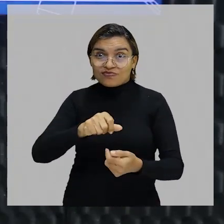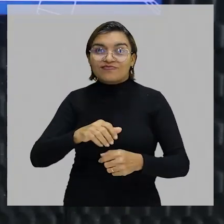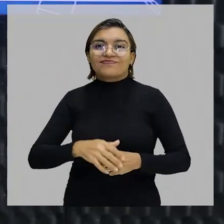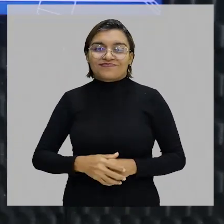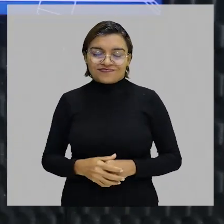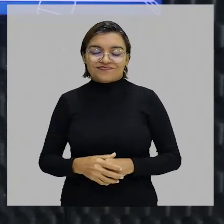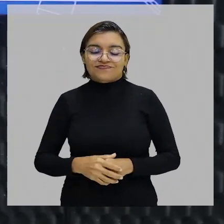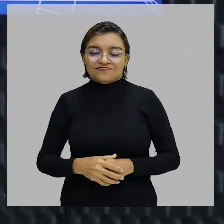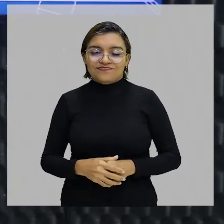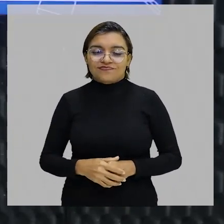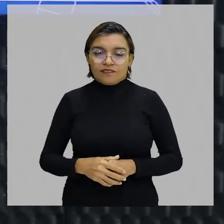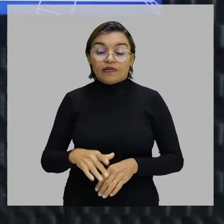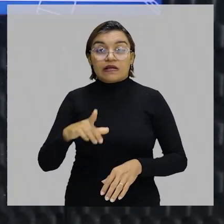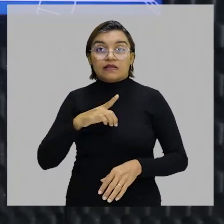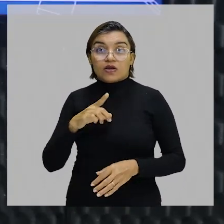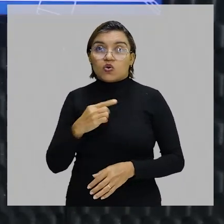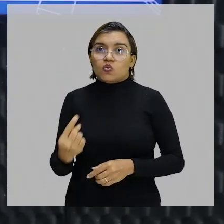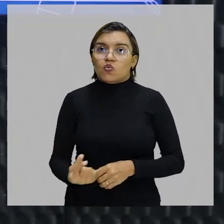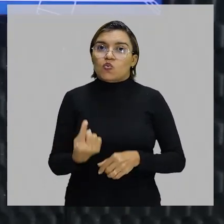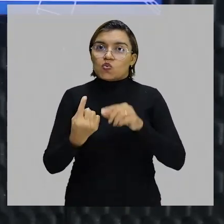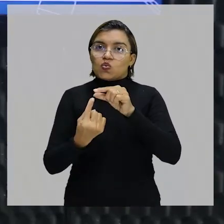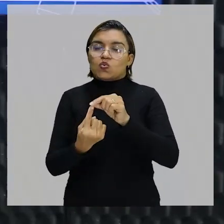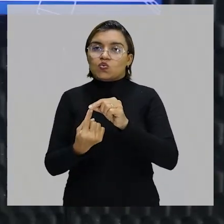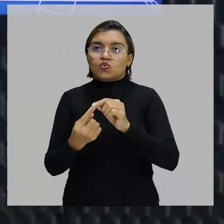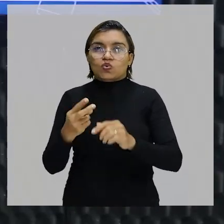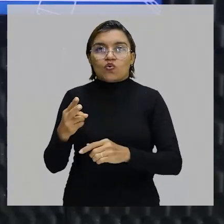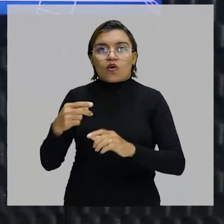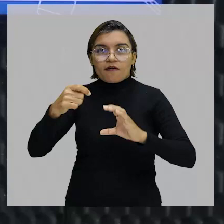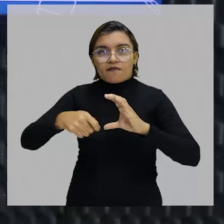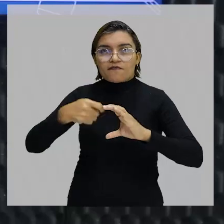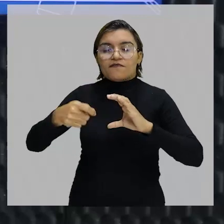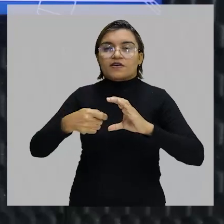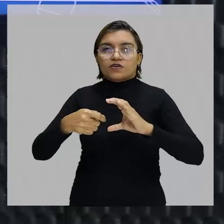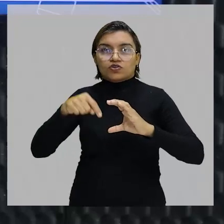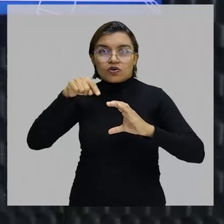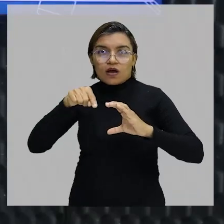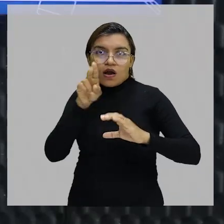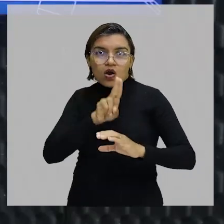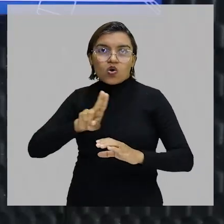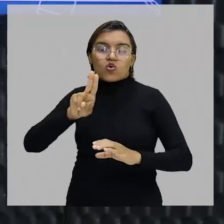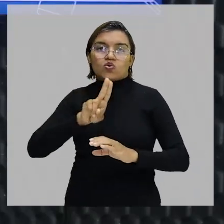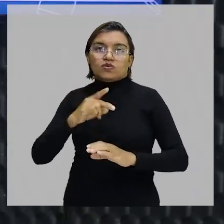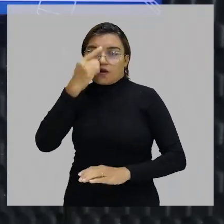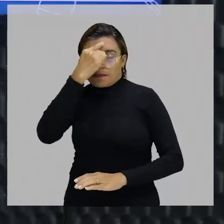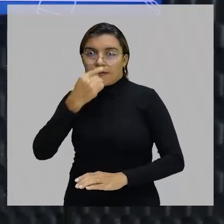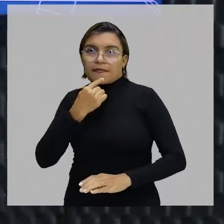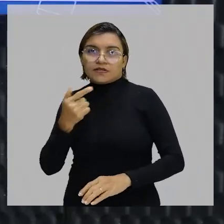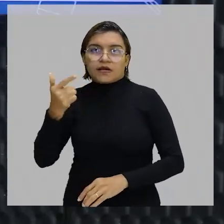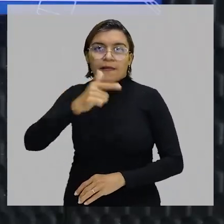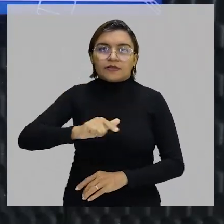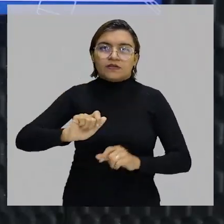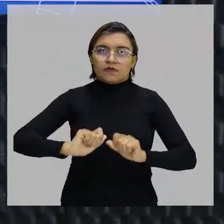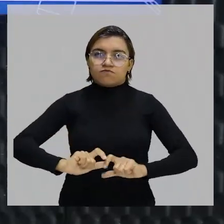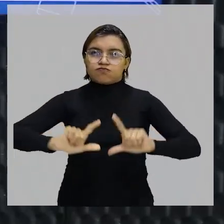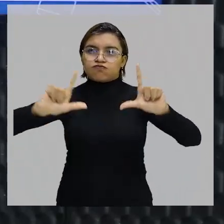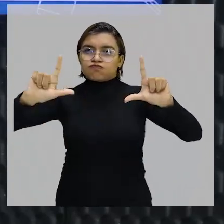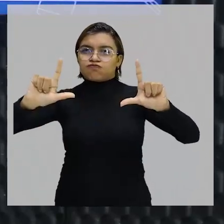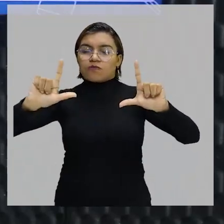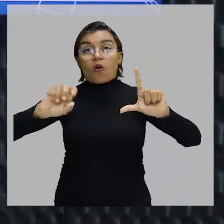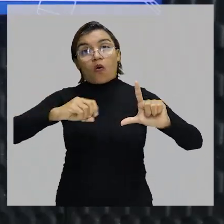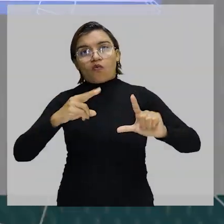Então, um único vídeo sendo exibido com uma única imagem que vai se repetindo para que você pense sobre ela num telão em vários